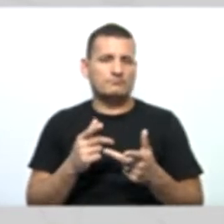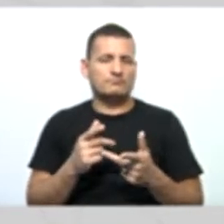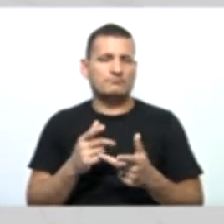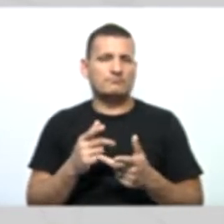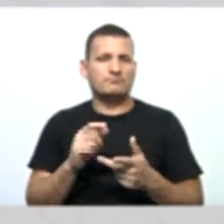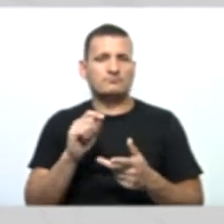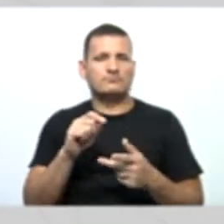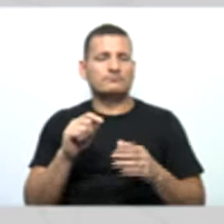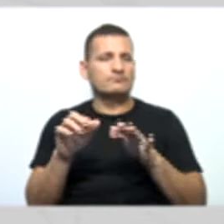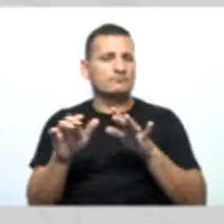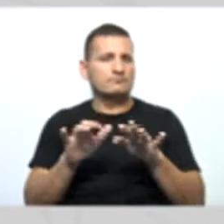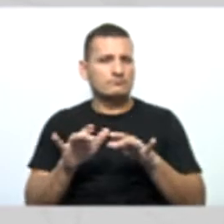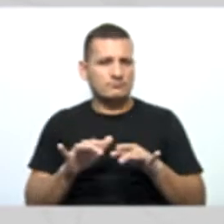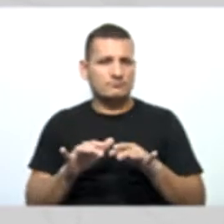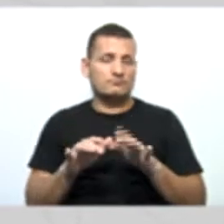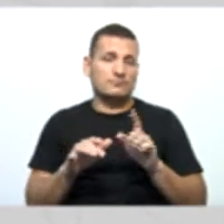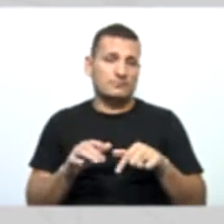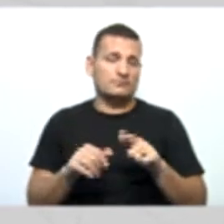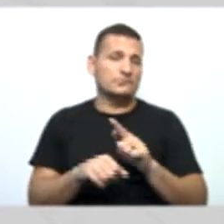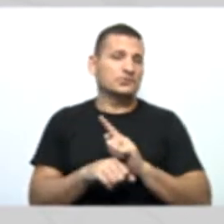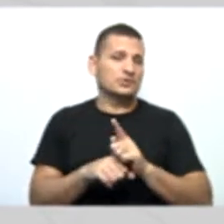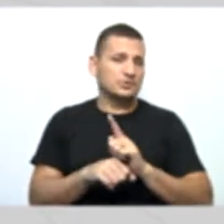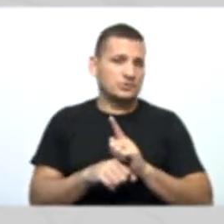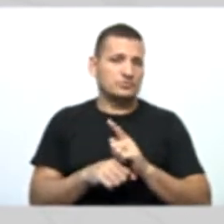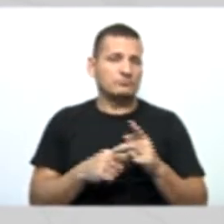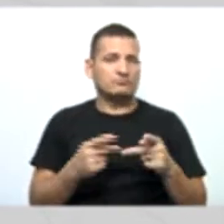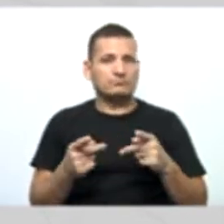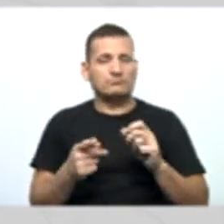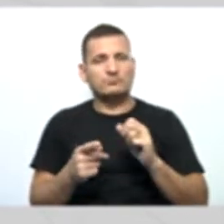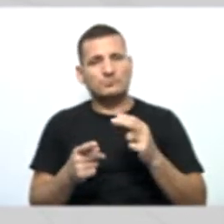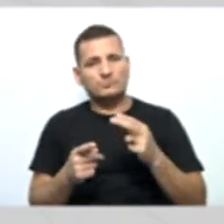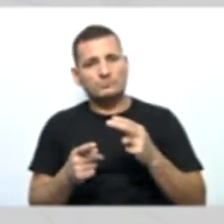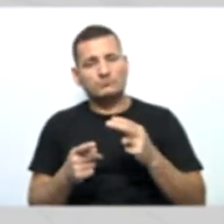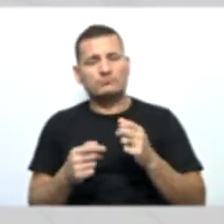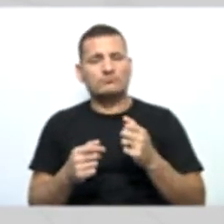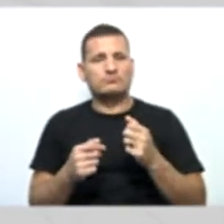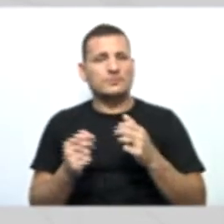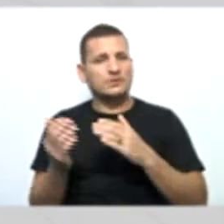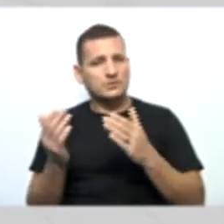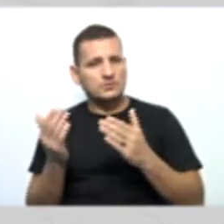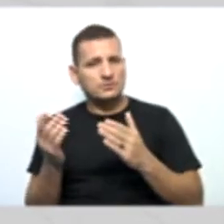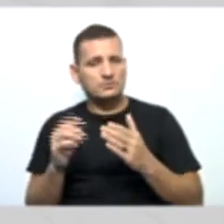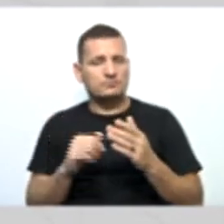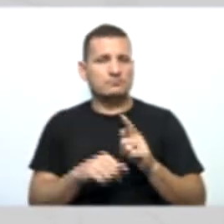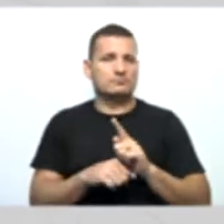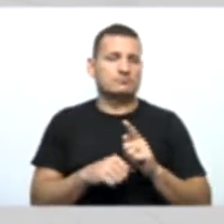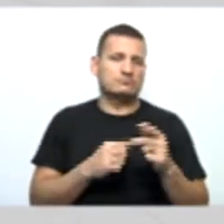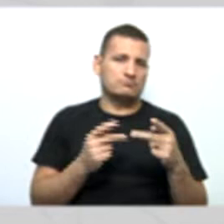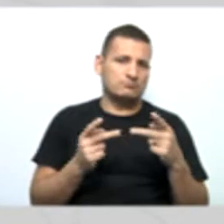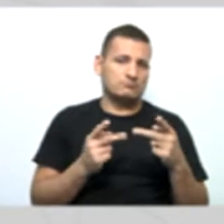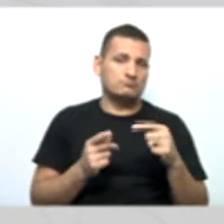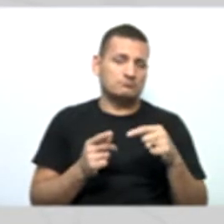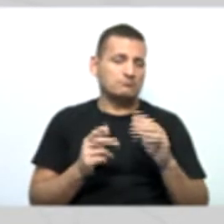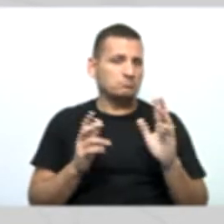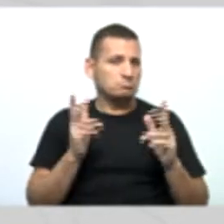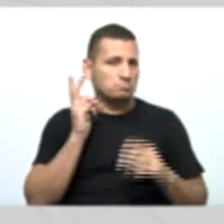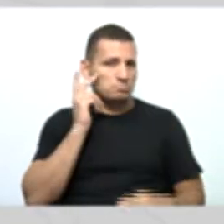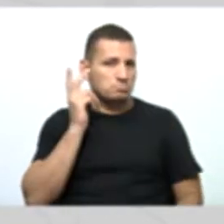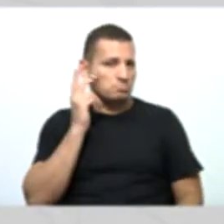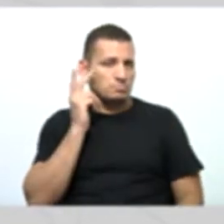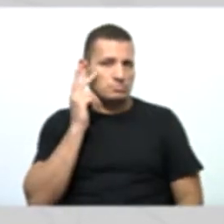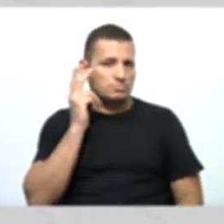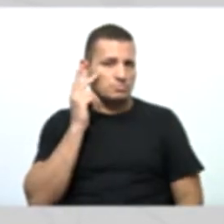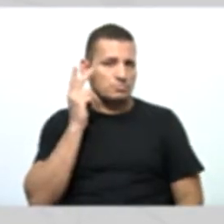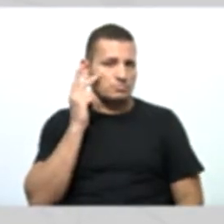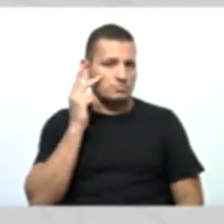que o programador seja o gerente de projeto, ou o analista seja o gerente de projeto. E isso é bem comum, galera. Isso não quer